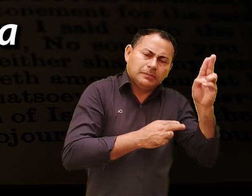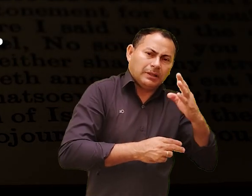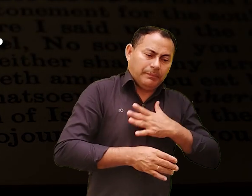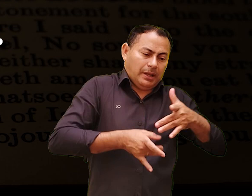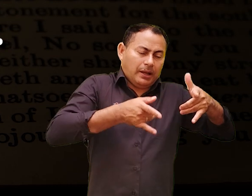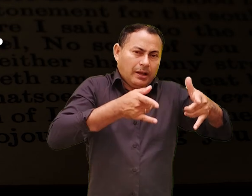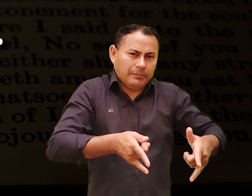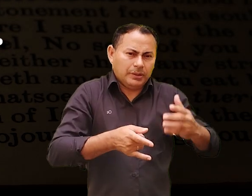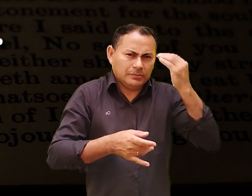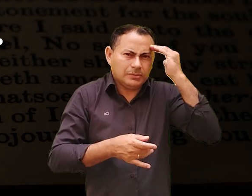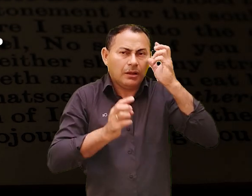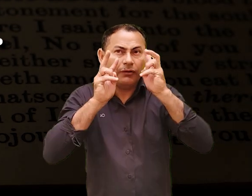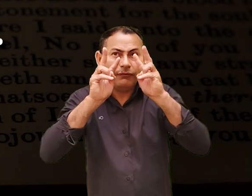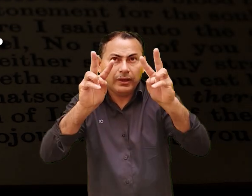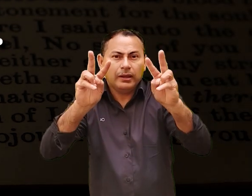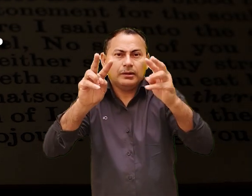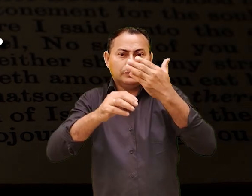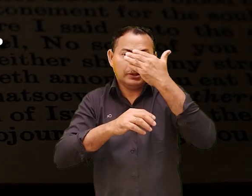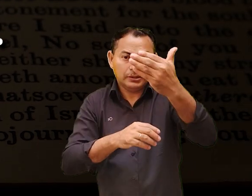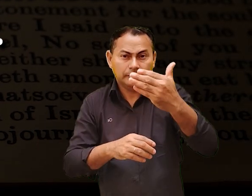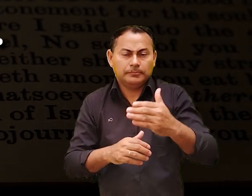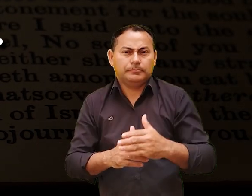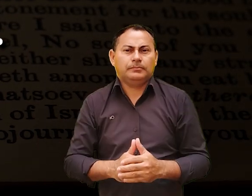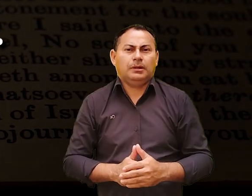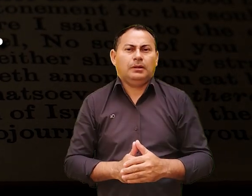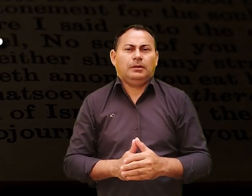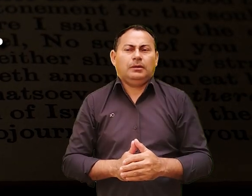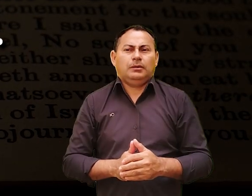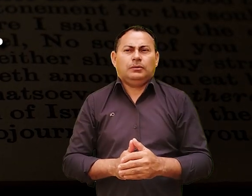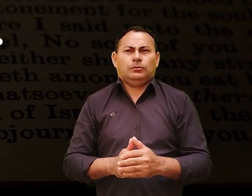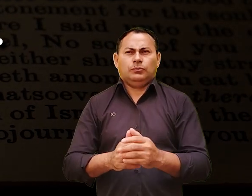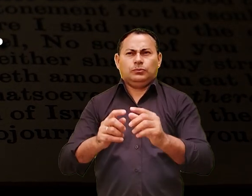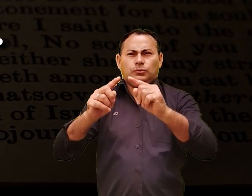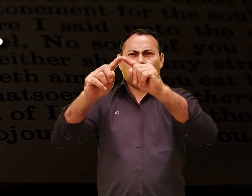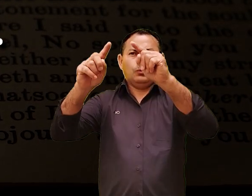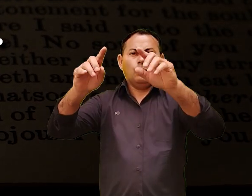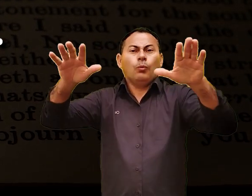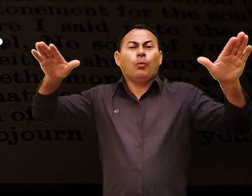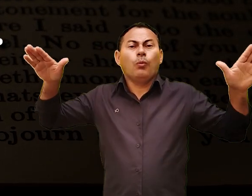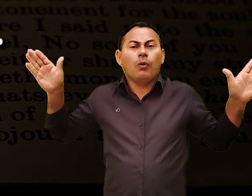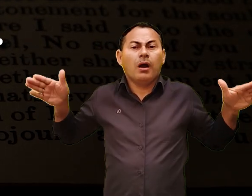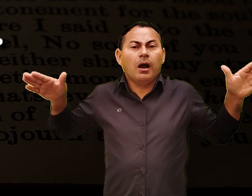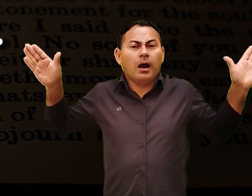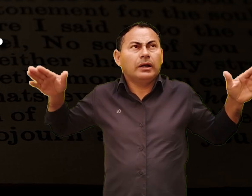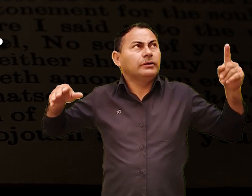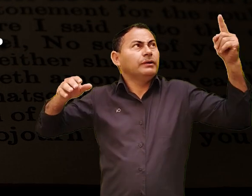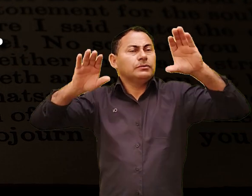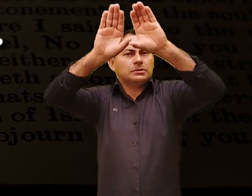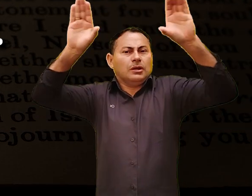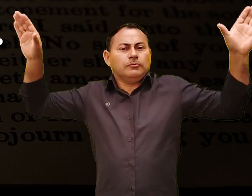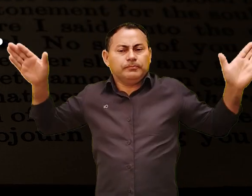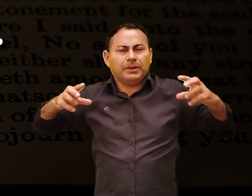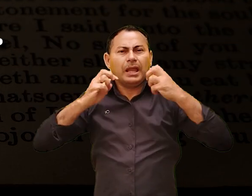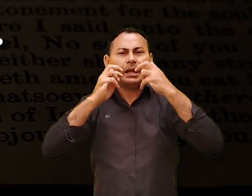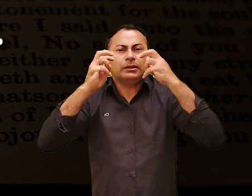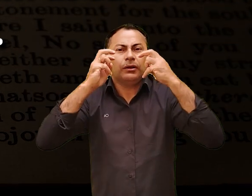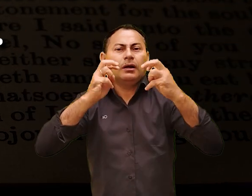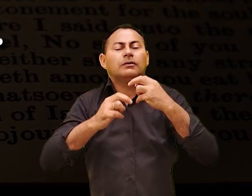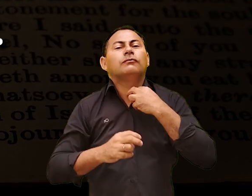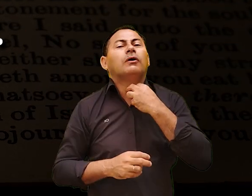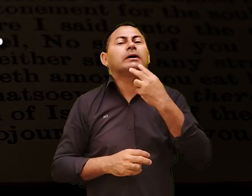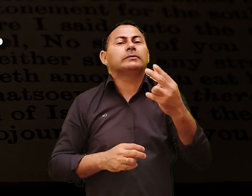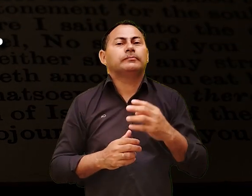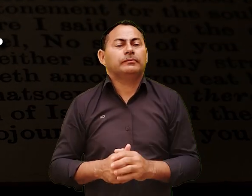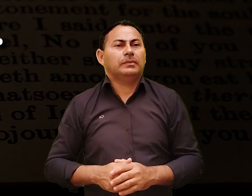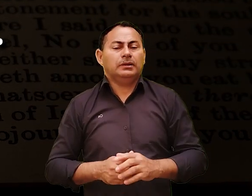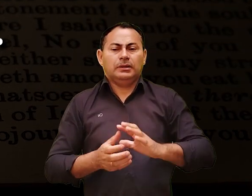em minha cama, olhei e vi diante de mim uma sentinela, um anjo que descia do céu. Ele gritou em alta